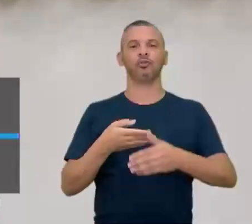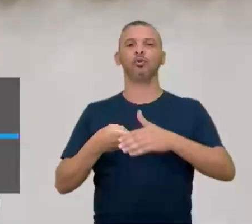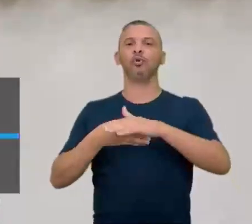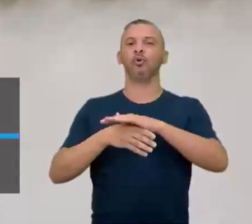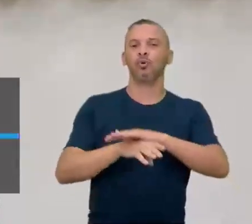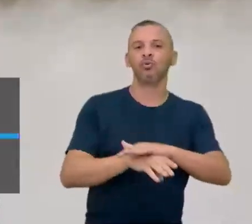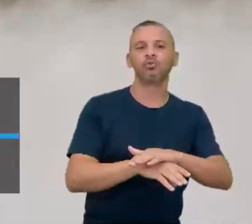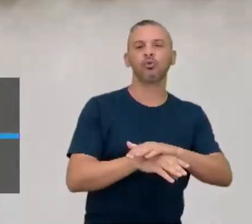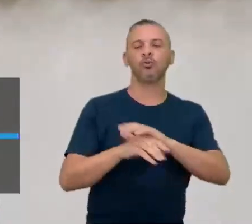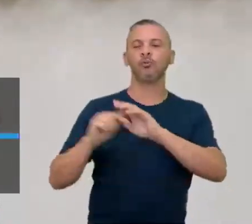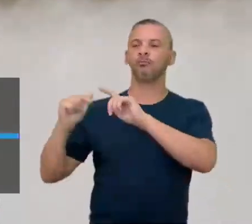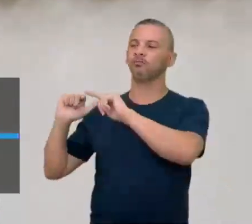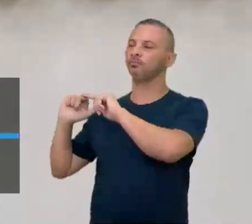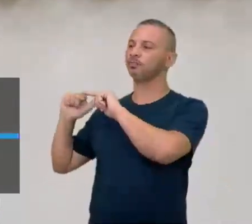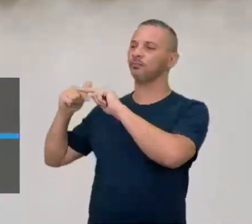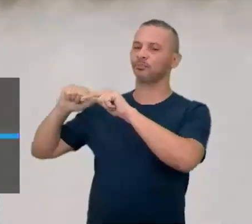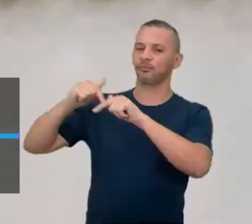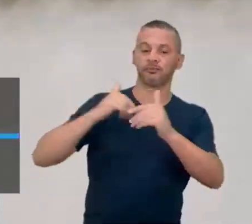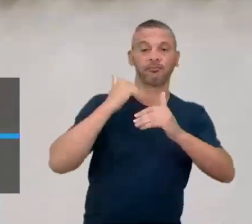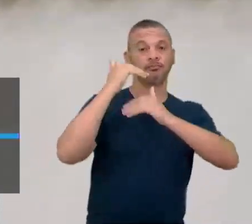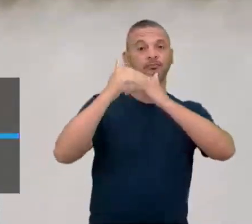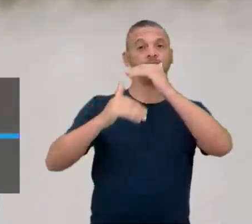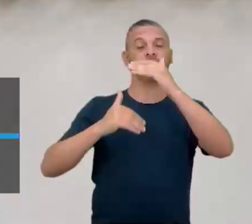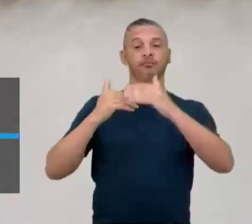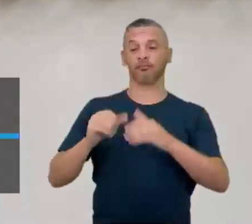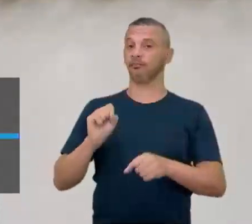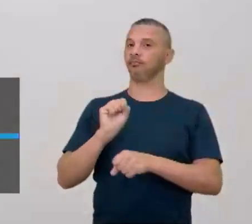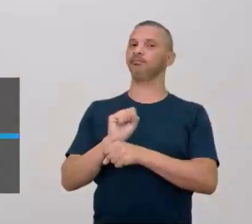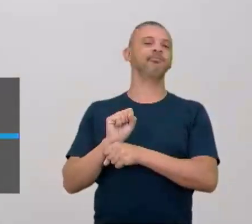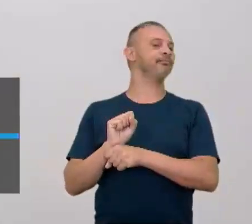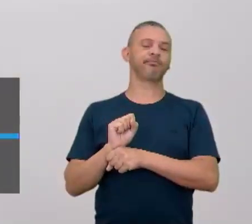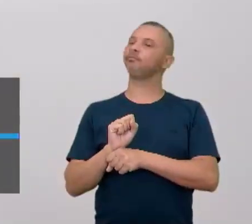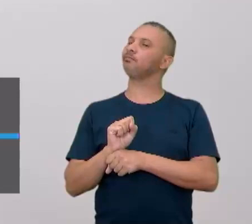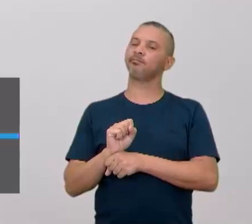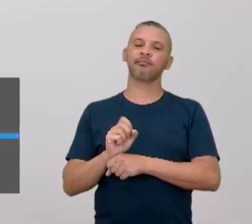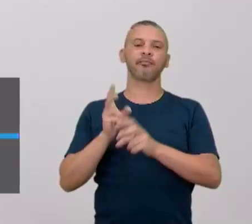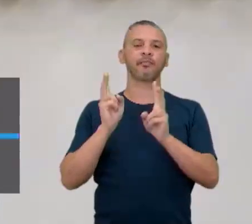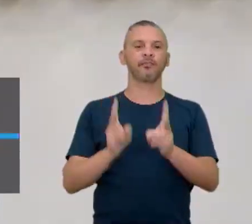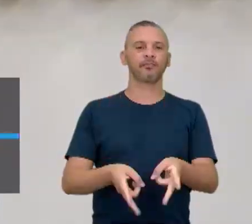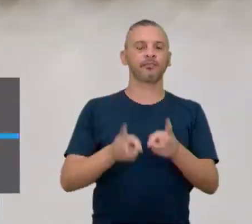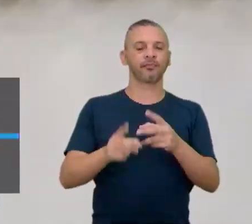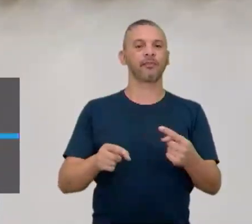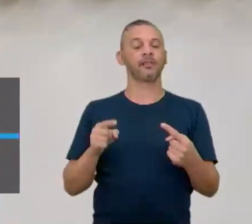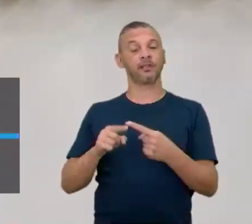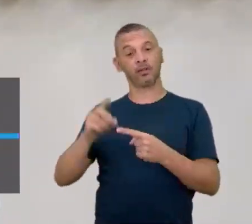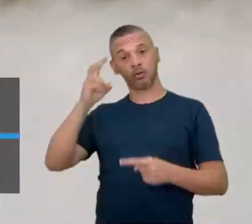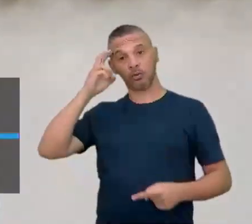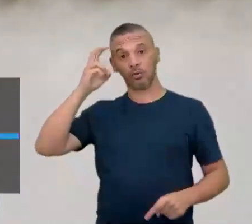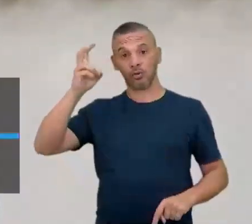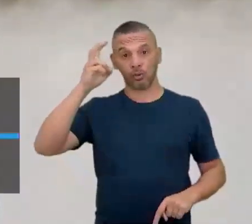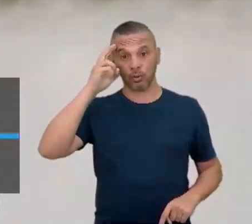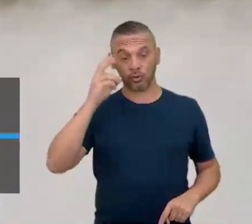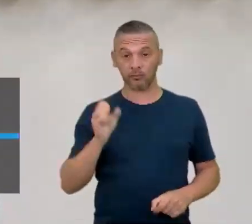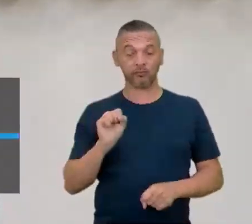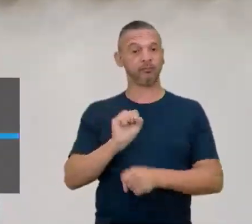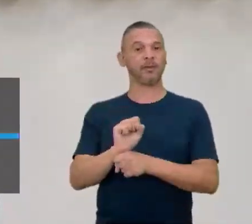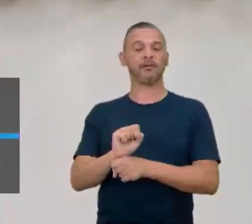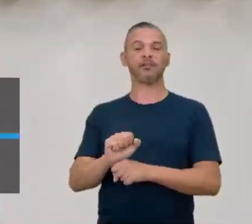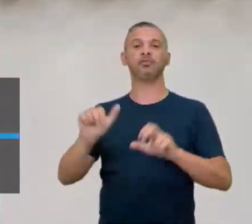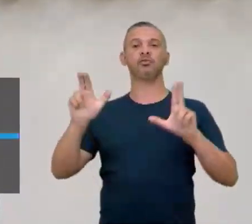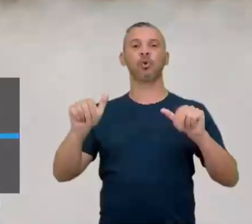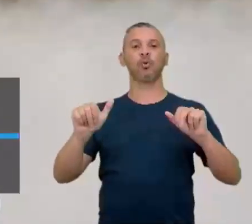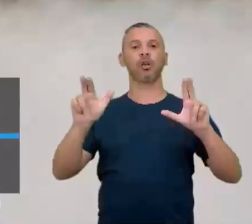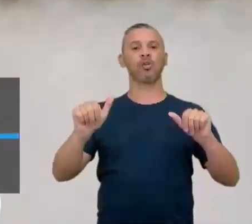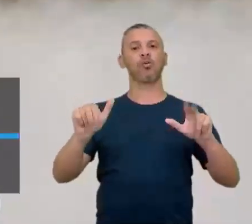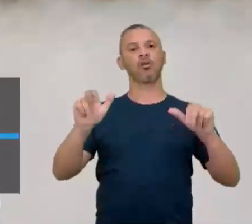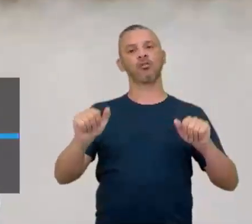desenvolvendo nossas tradições e a gente nunca para. Eu acho que essa é a ideia, né, de que a cultura nunca estaciona, ela está